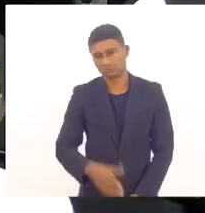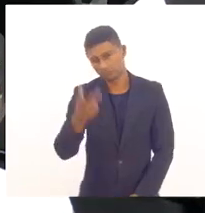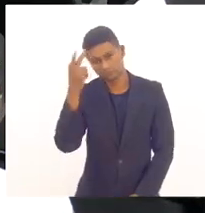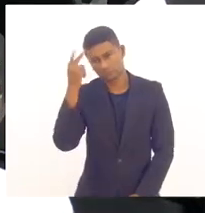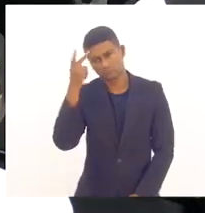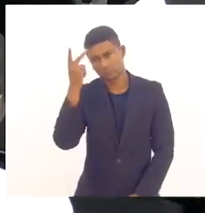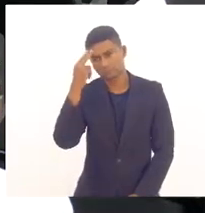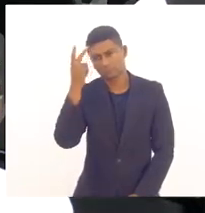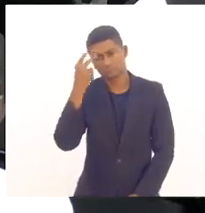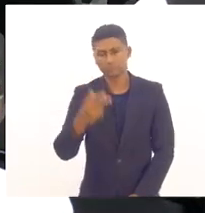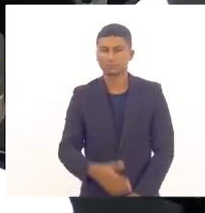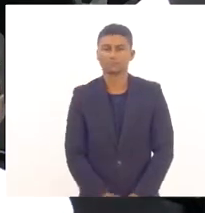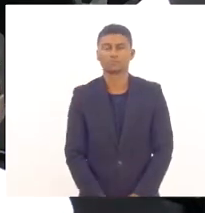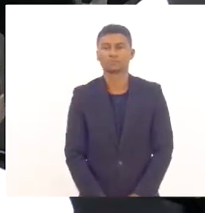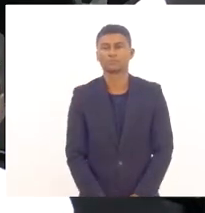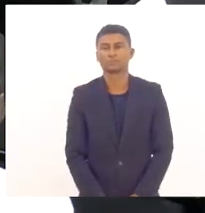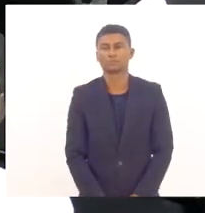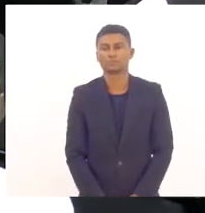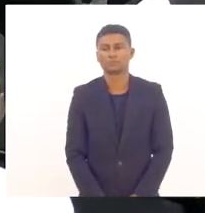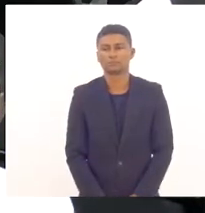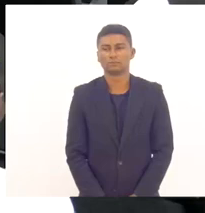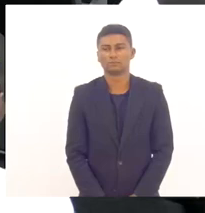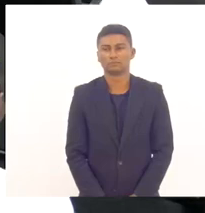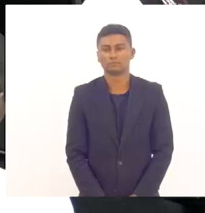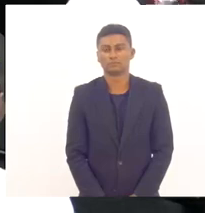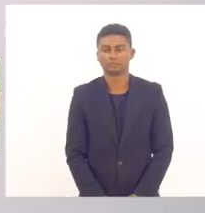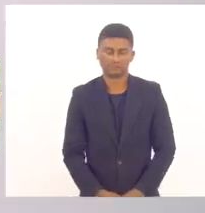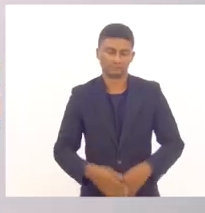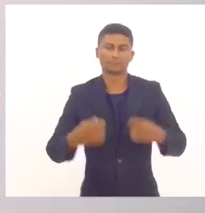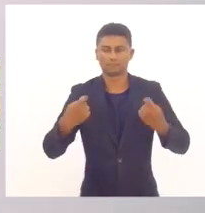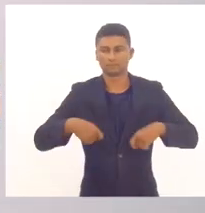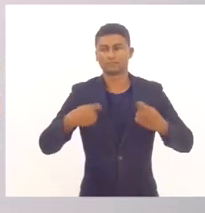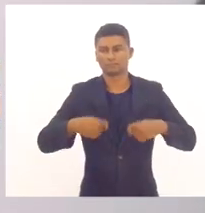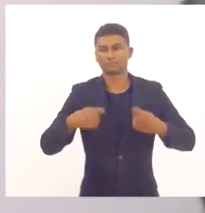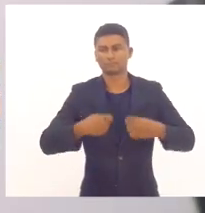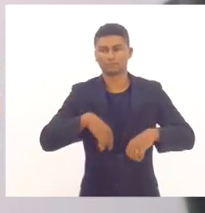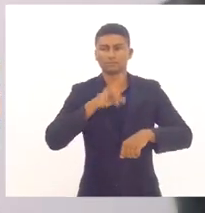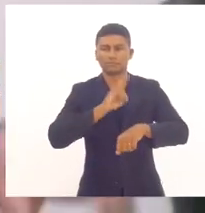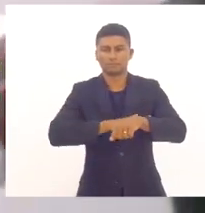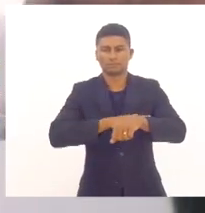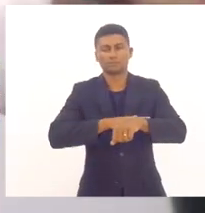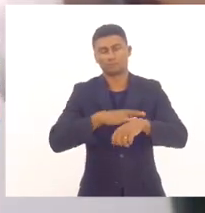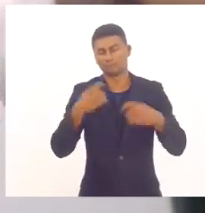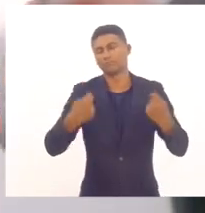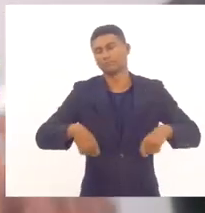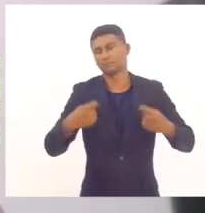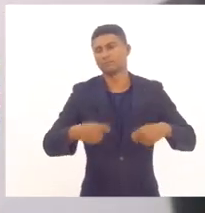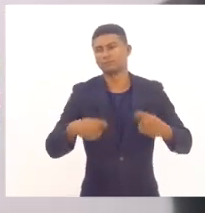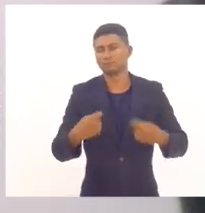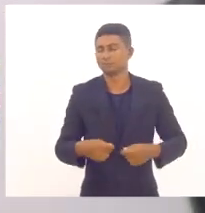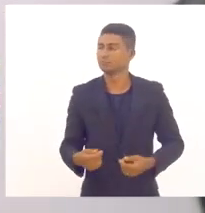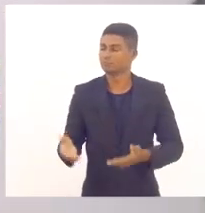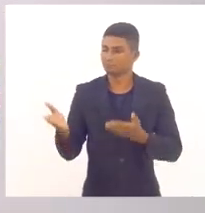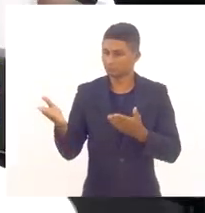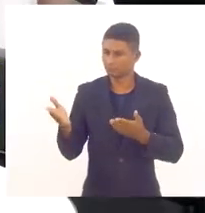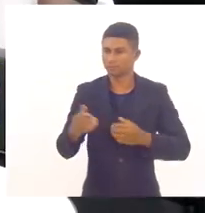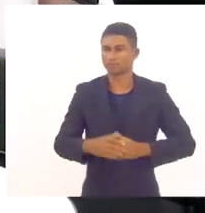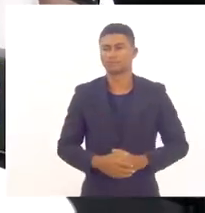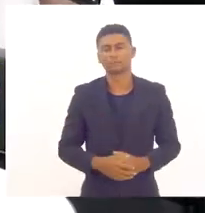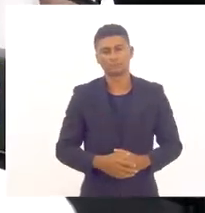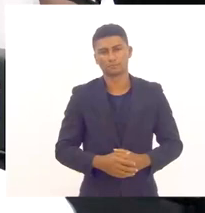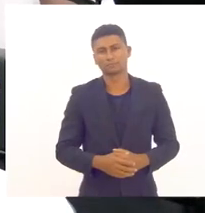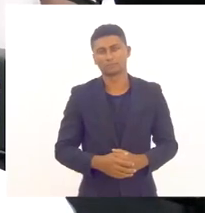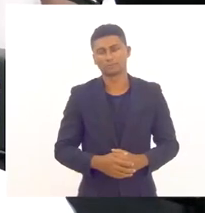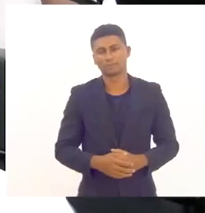diz, aquelas atividades que são insubstituíveis, sim, ninguém pode certeza, fazer no certeza. Seu lugar. Então, diga lá, mestre Mulato.